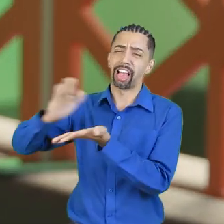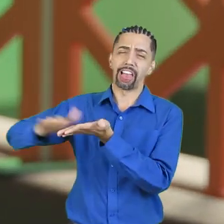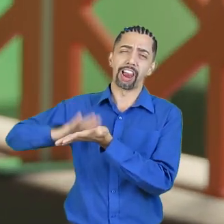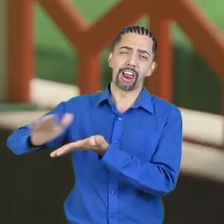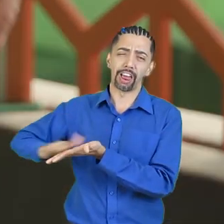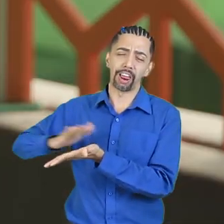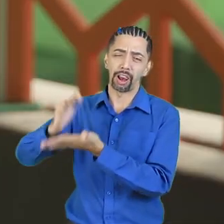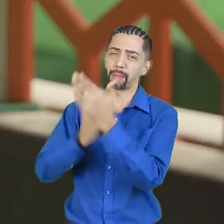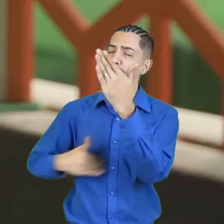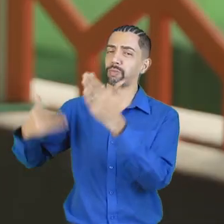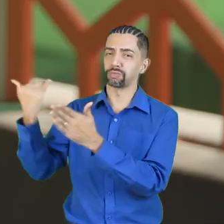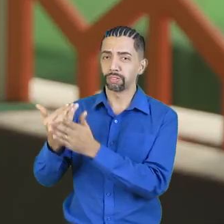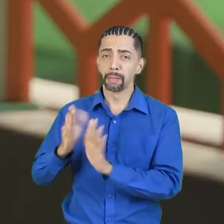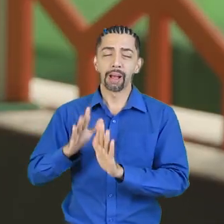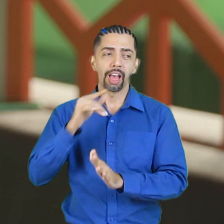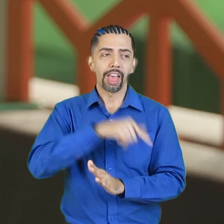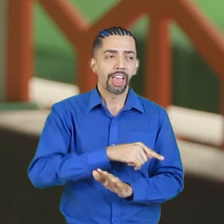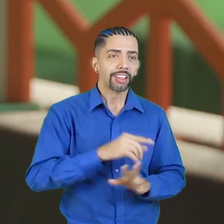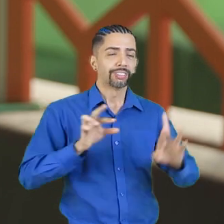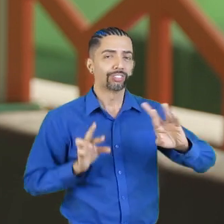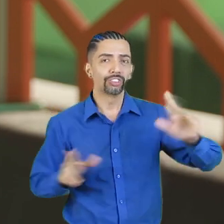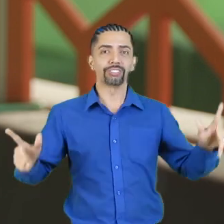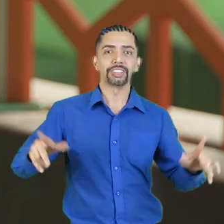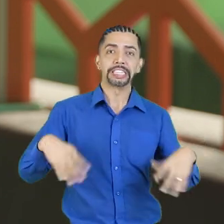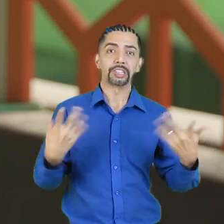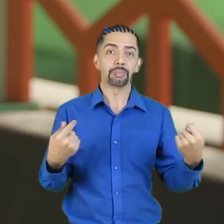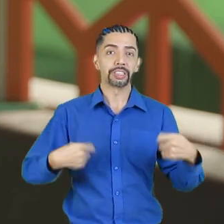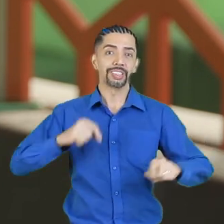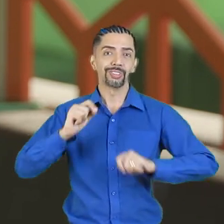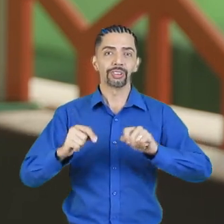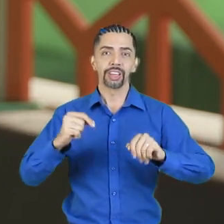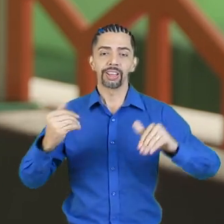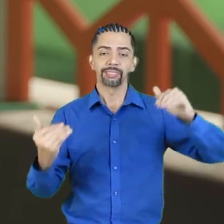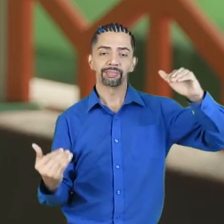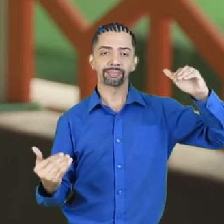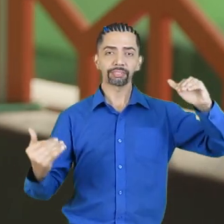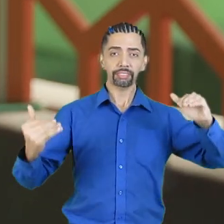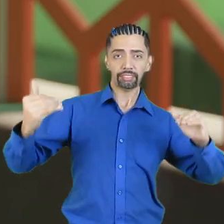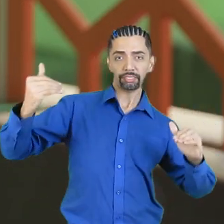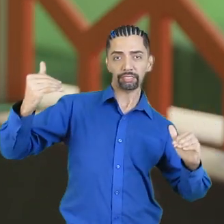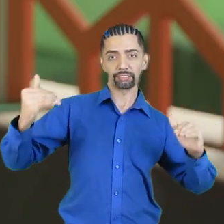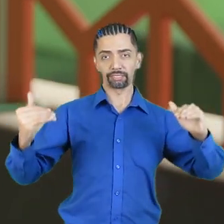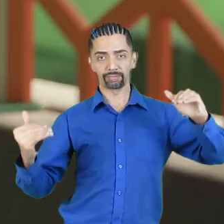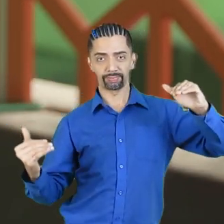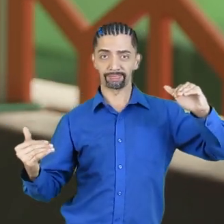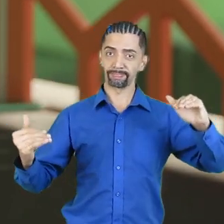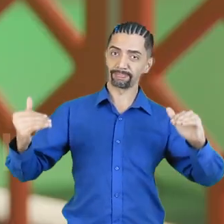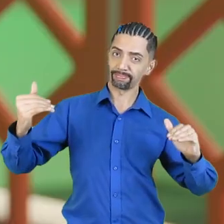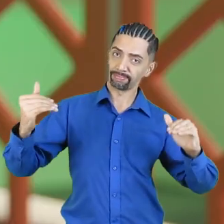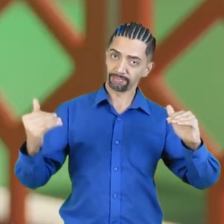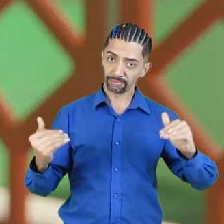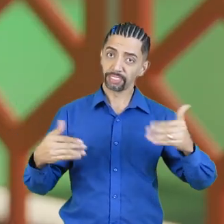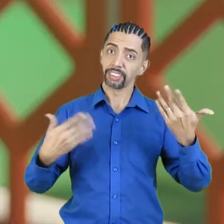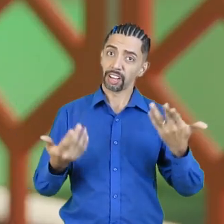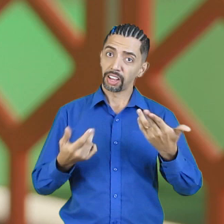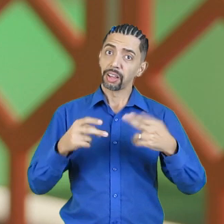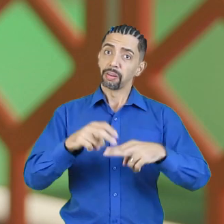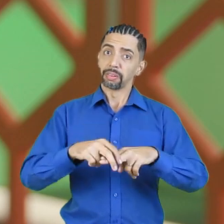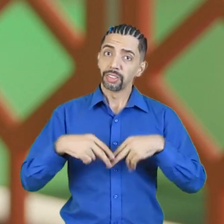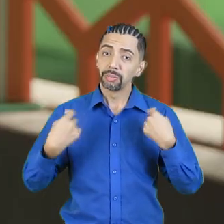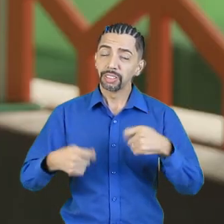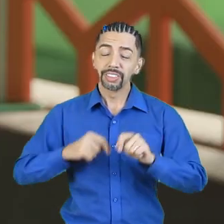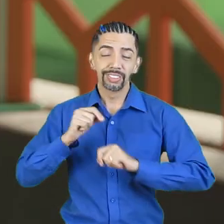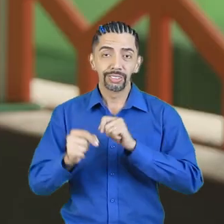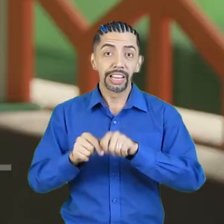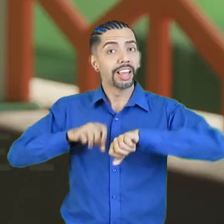forma diferente? É elementar que esse casal terá que se alinhar. E para isso a educação financeira passa a ser